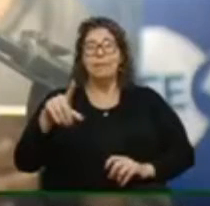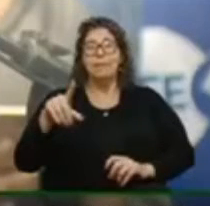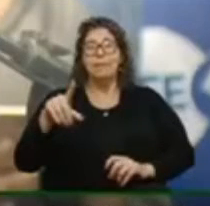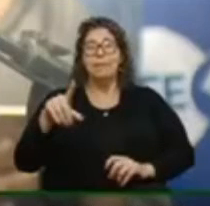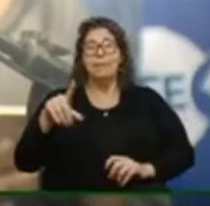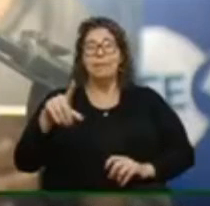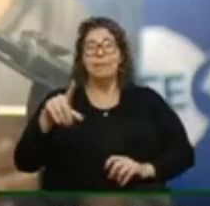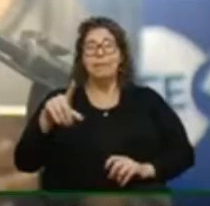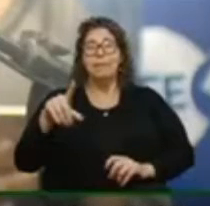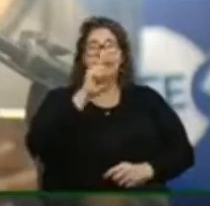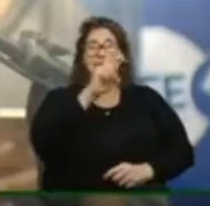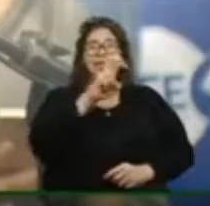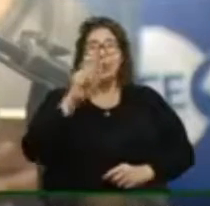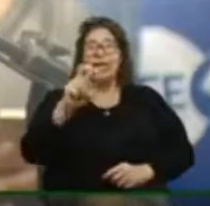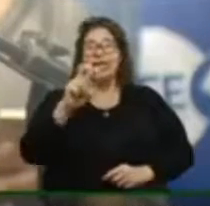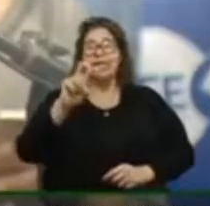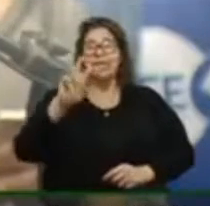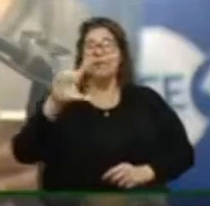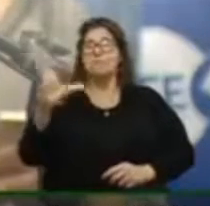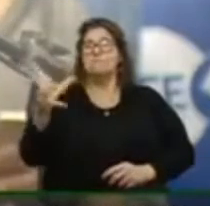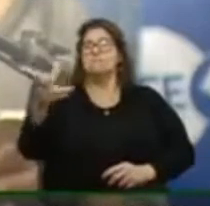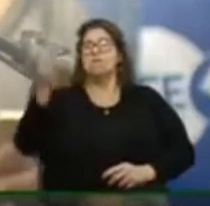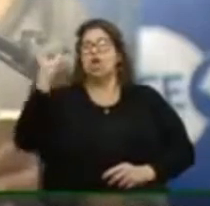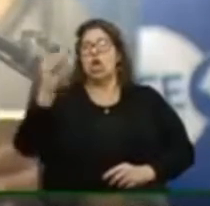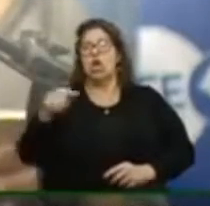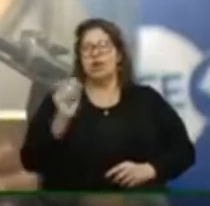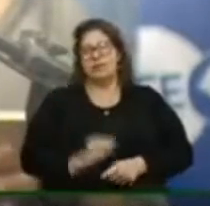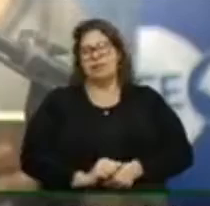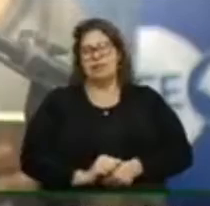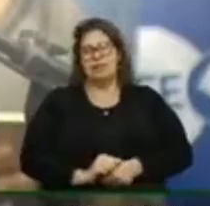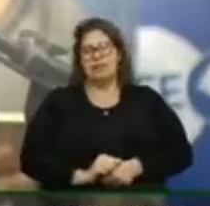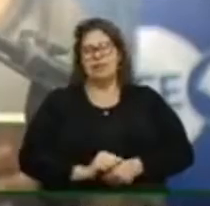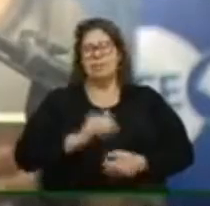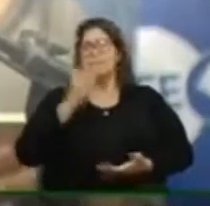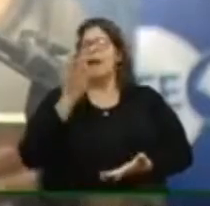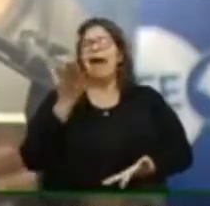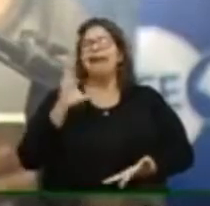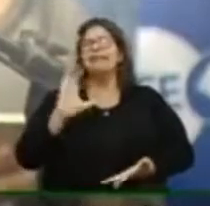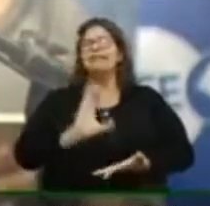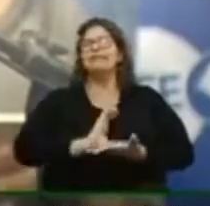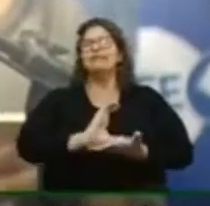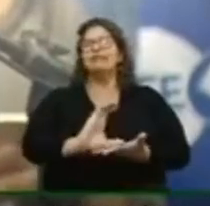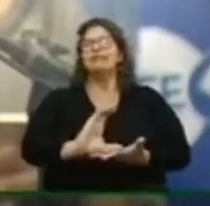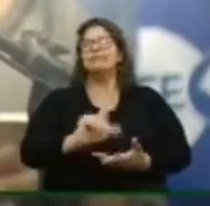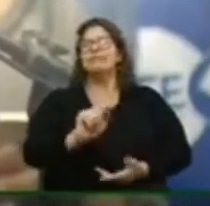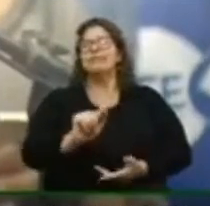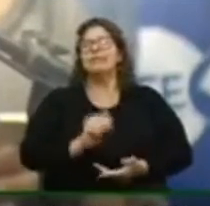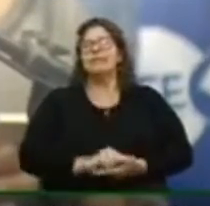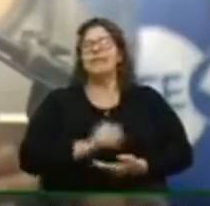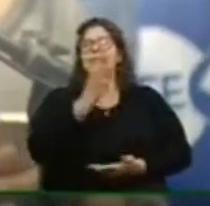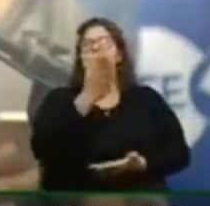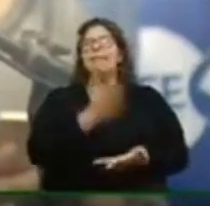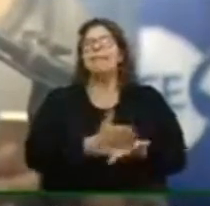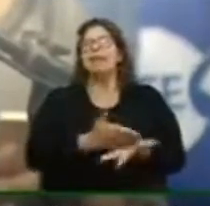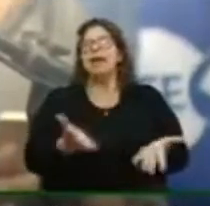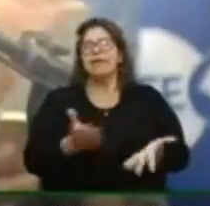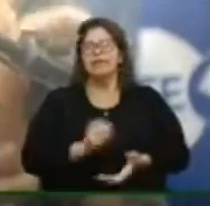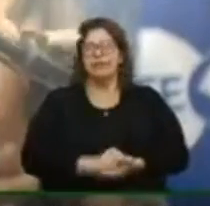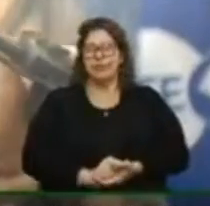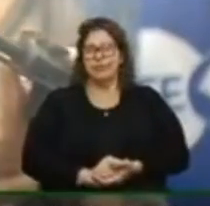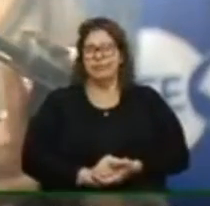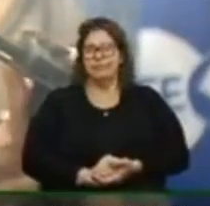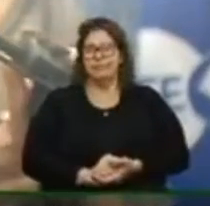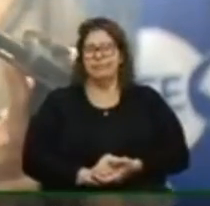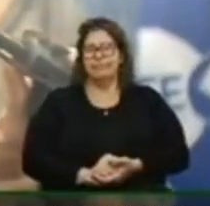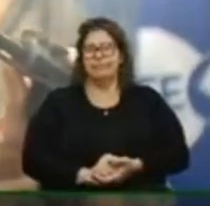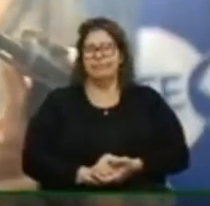565 milhões é mais que a metade do orçamento de um ano inteiro da universidade e nós mello ela